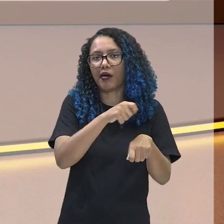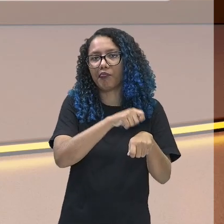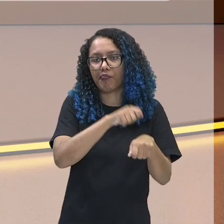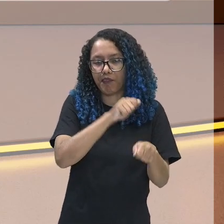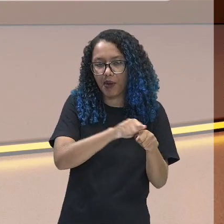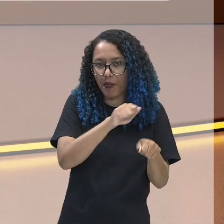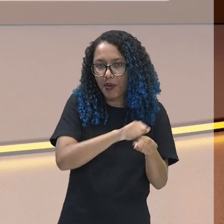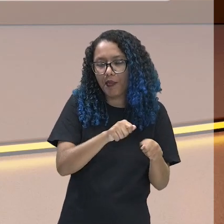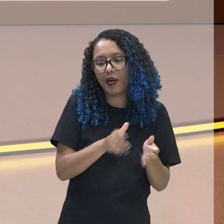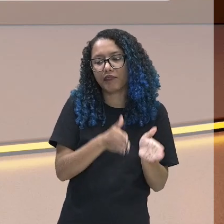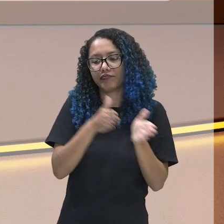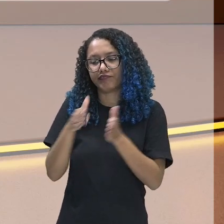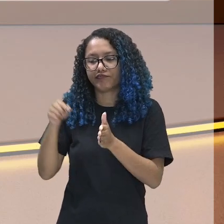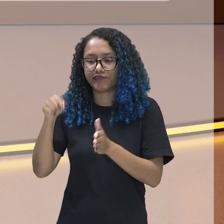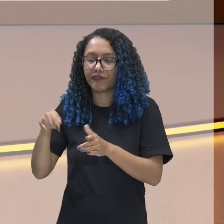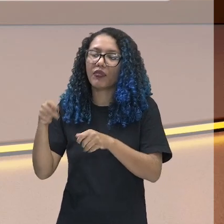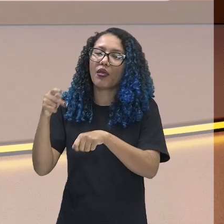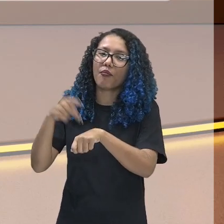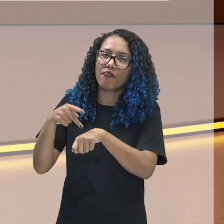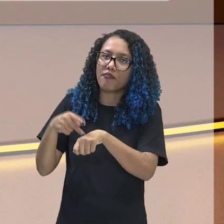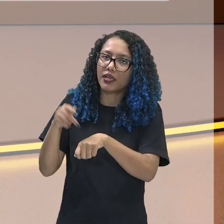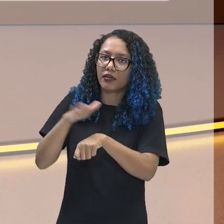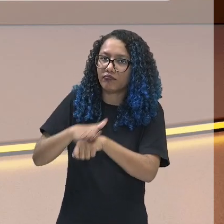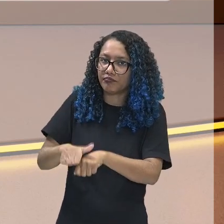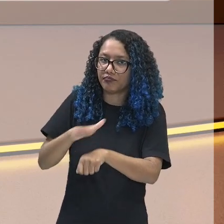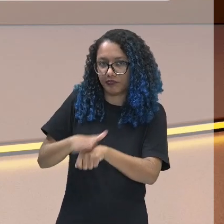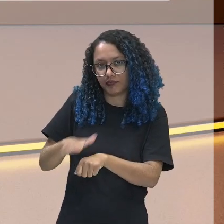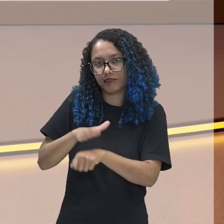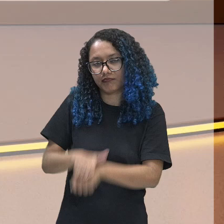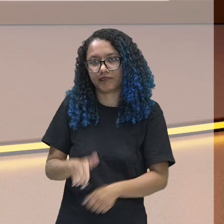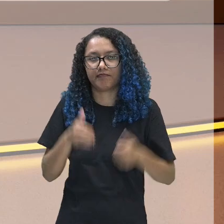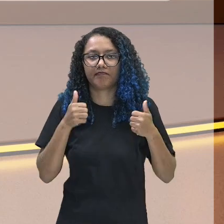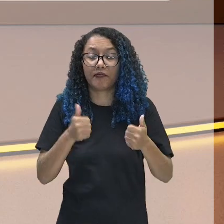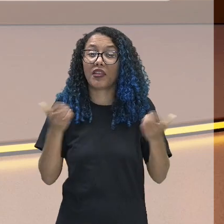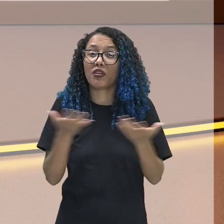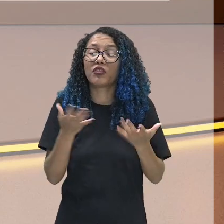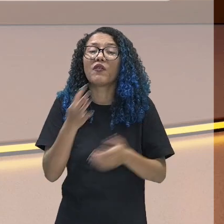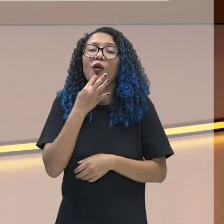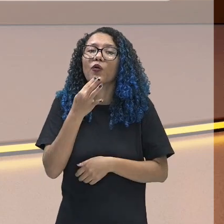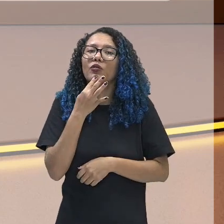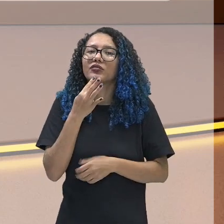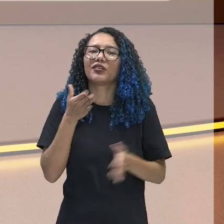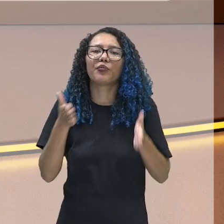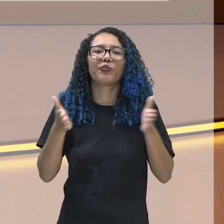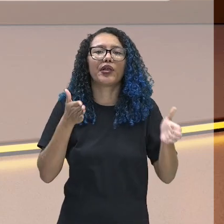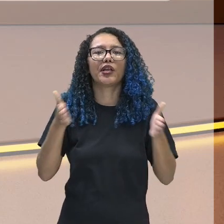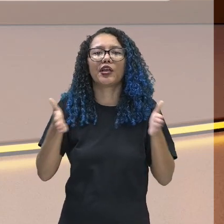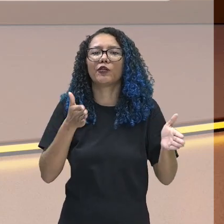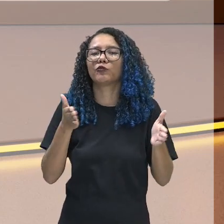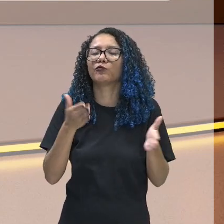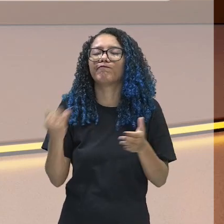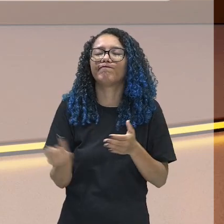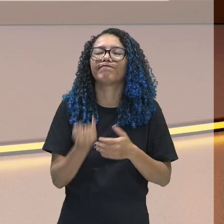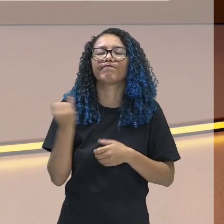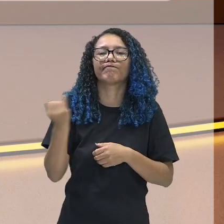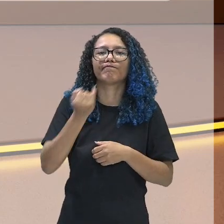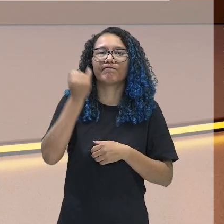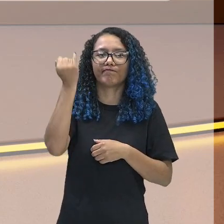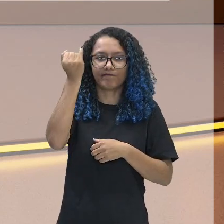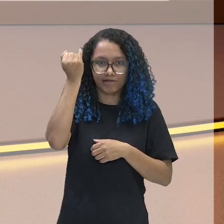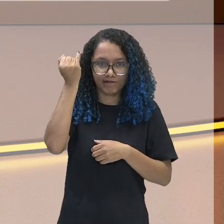vai começar a conhecer, a partir de agora, esse período tão importante para a pré-história, que é justamente o